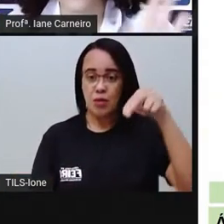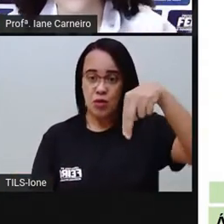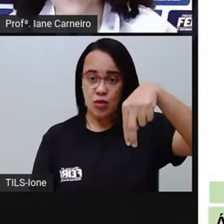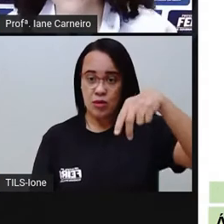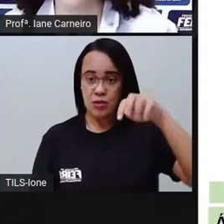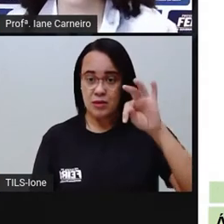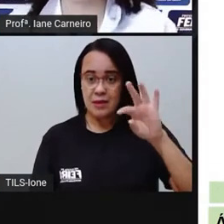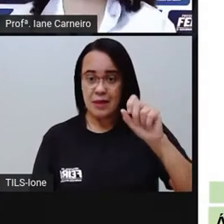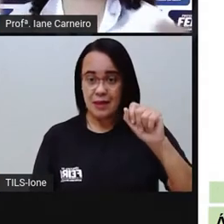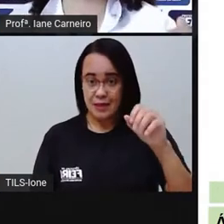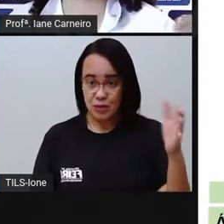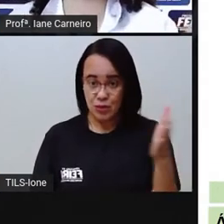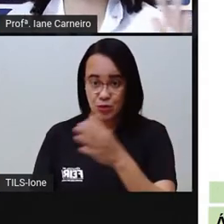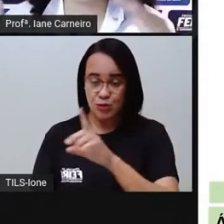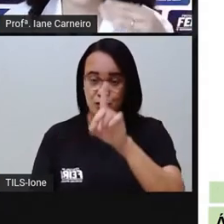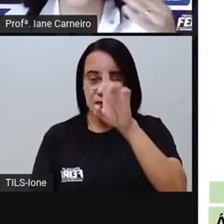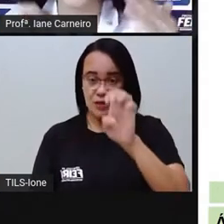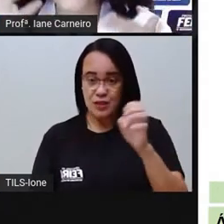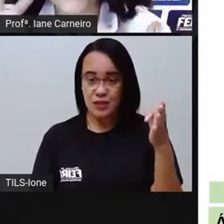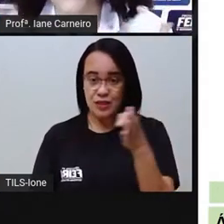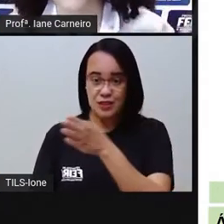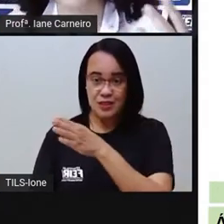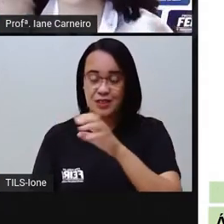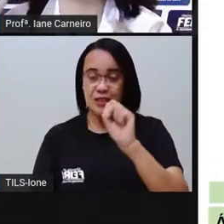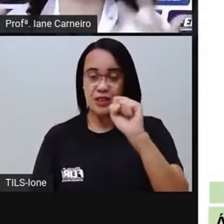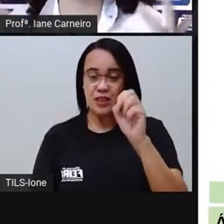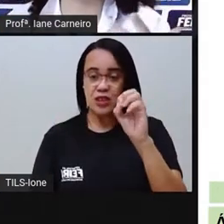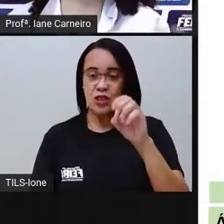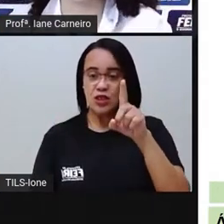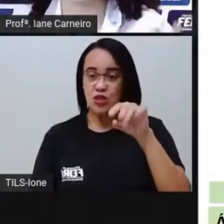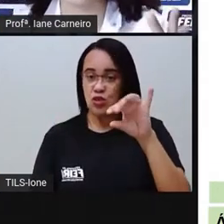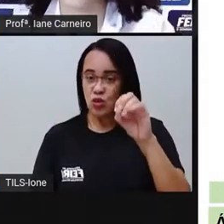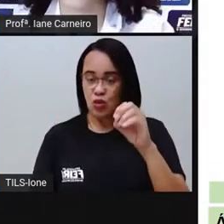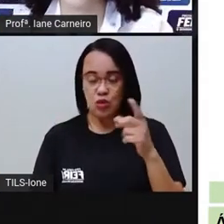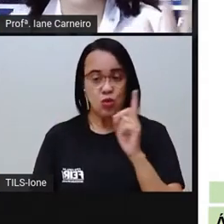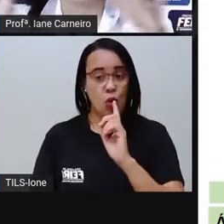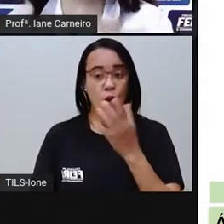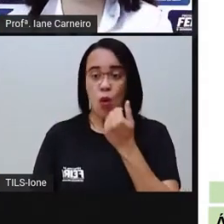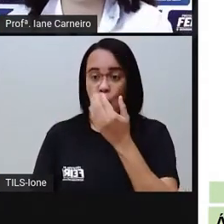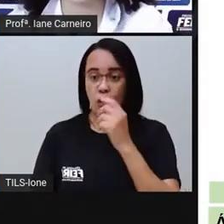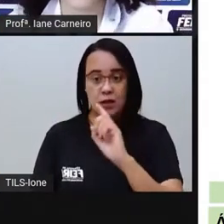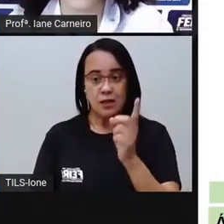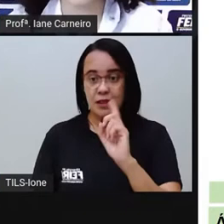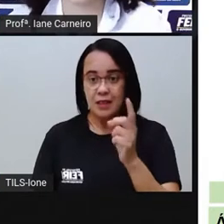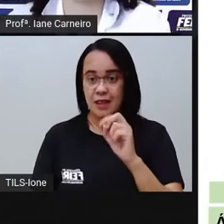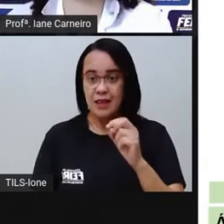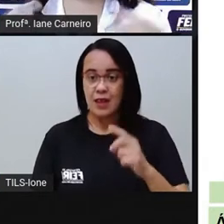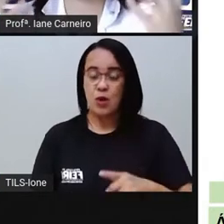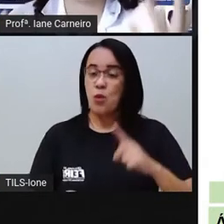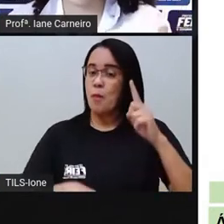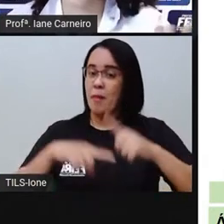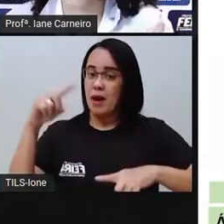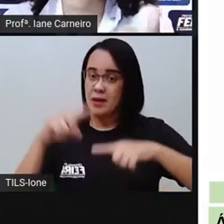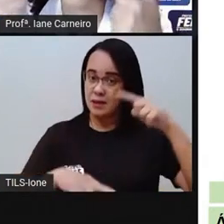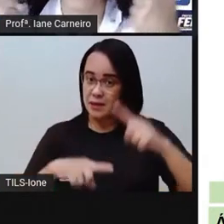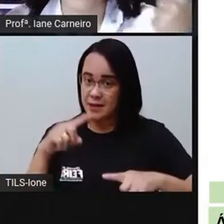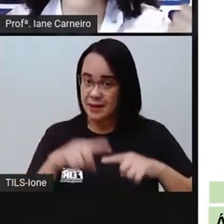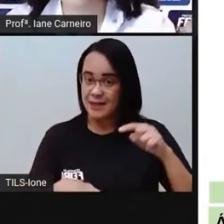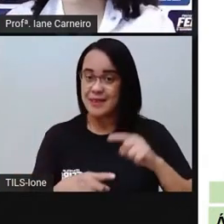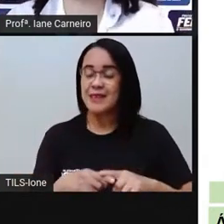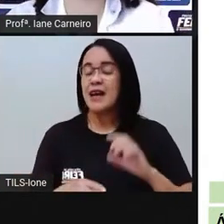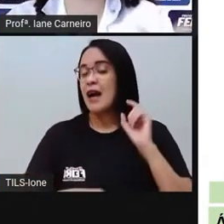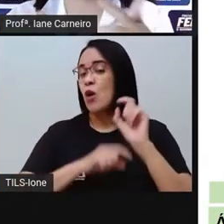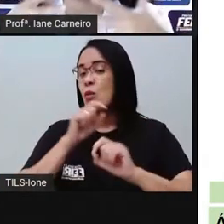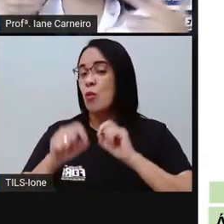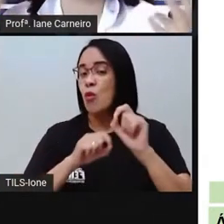comer, não, hein? Não é de comer, vai ser um produto que a Pro vai ensinar para vocês para manter, né, a casa de vocês